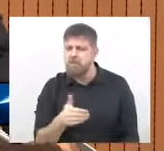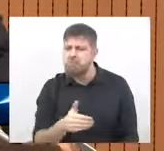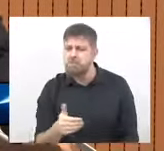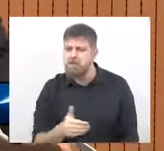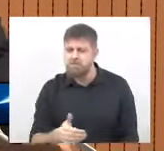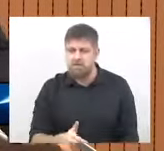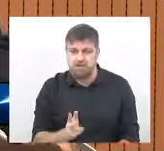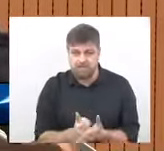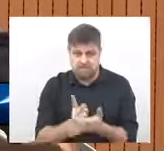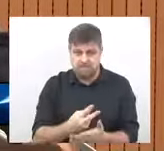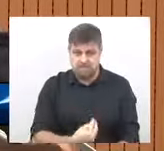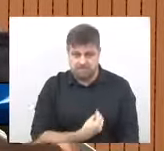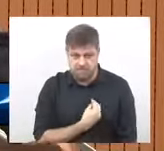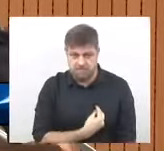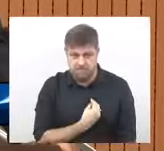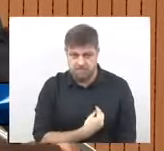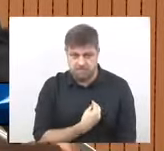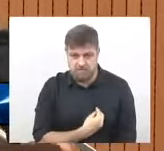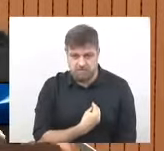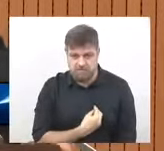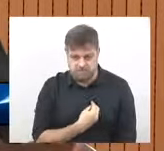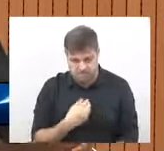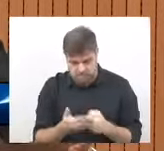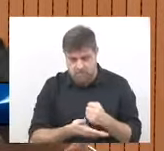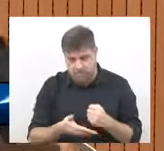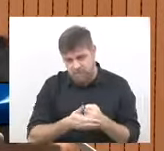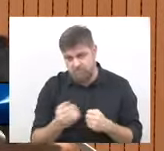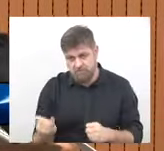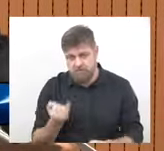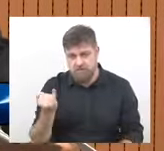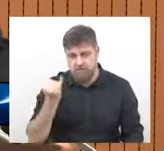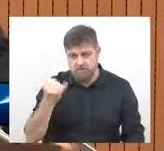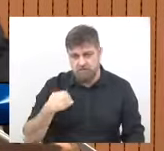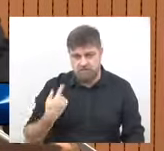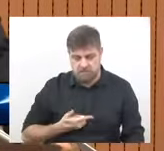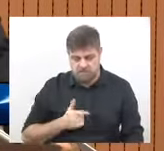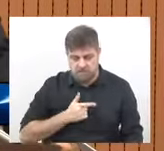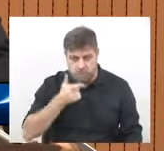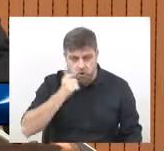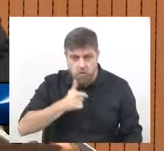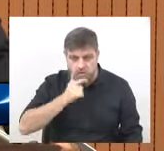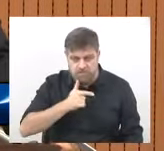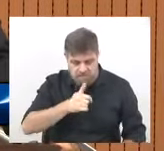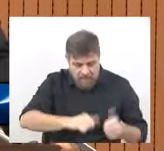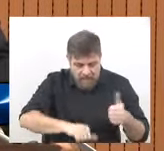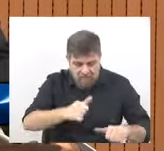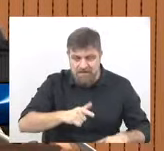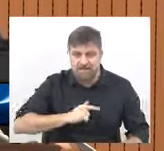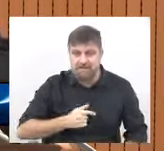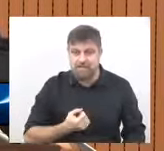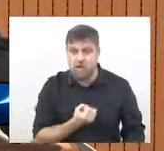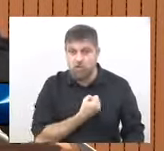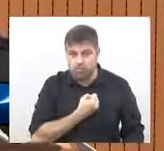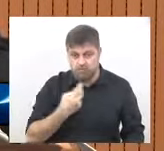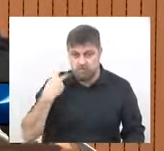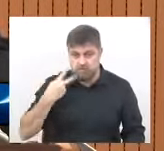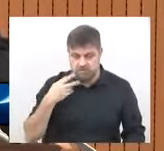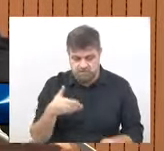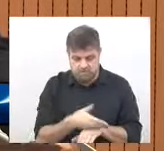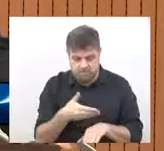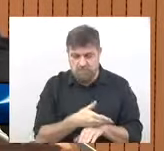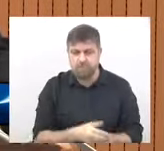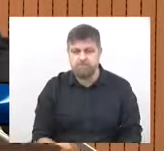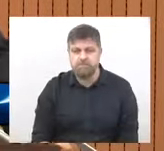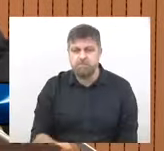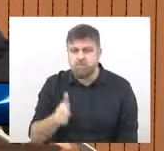presença dele sempre é bastante fundamental para que pudesse ter quórum. Também agradecer o